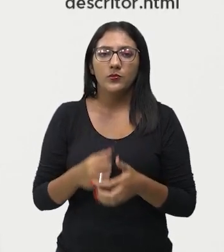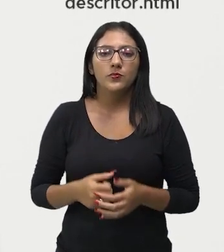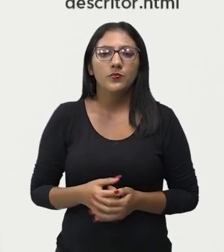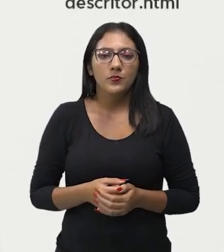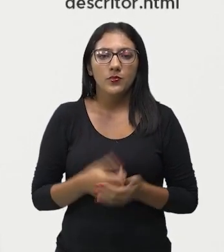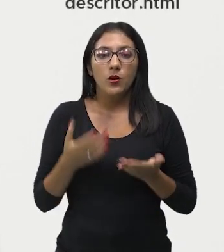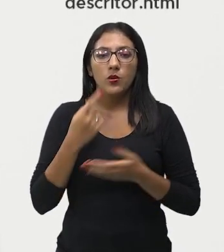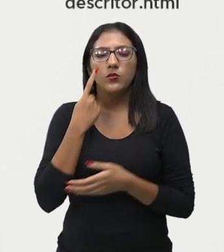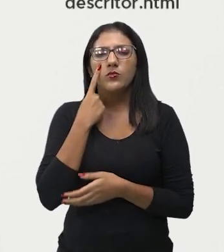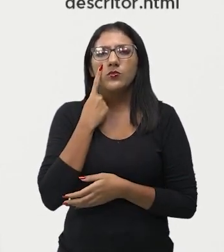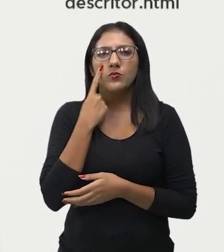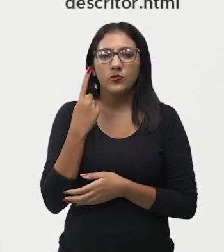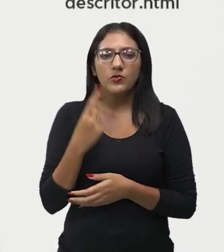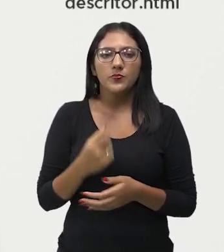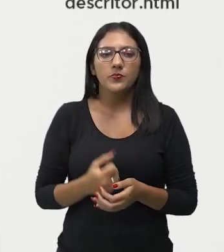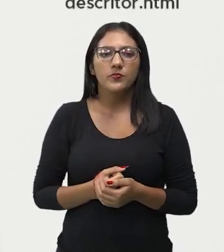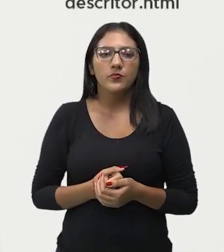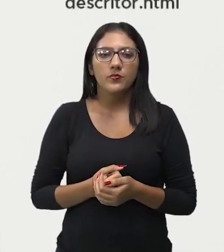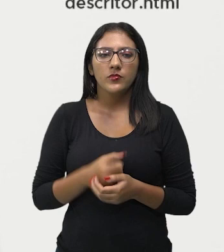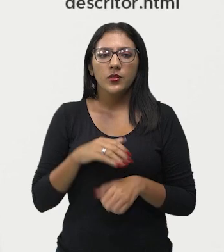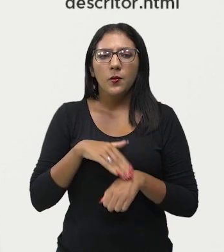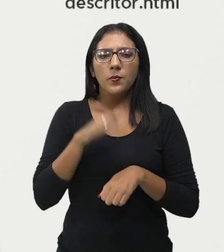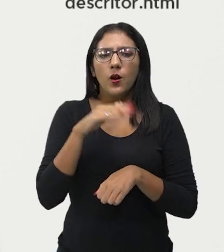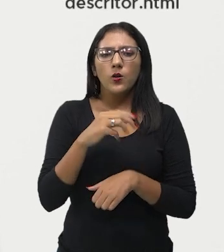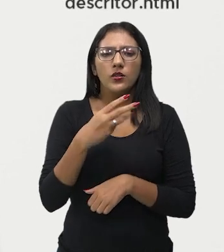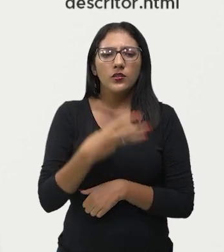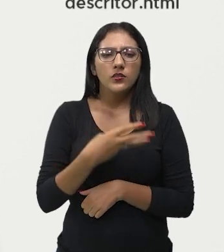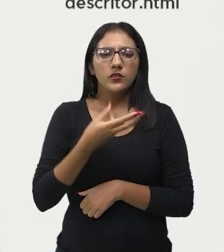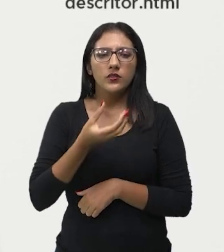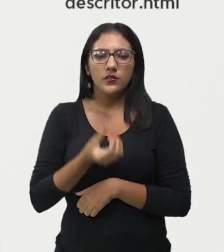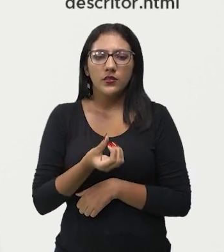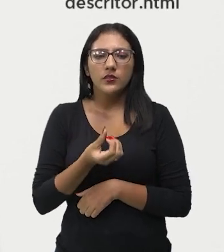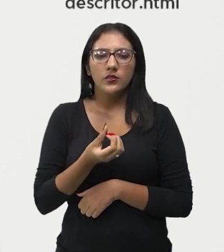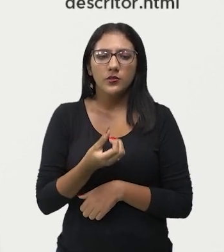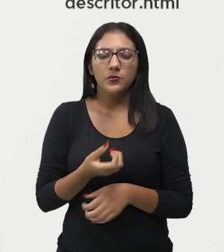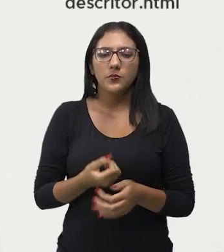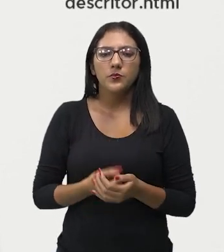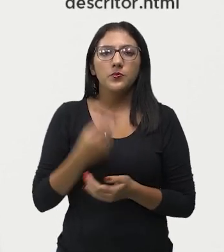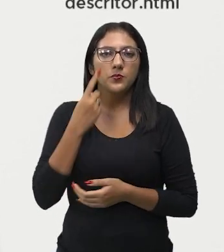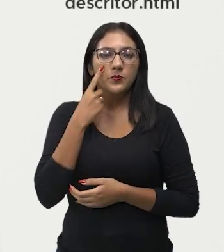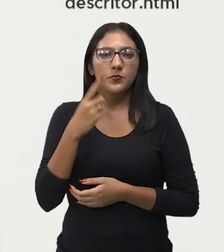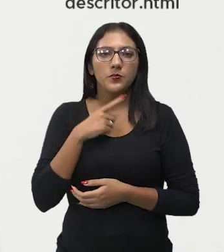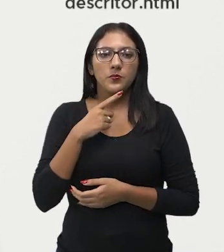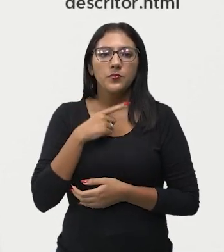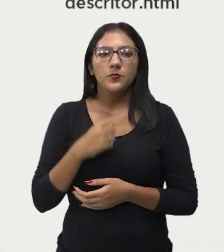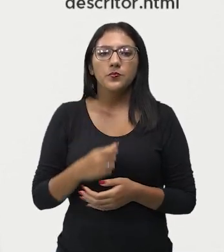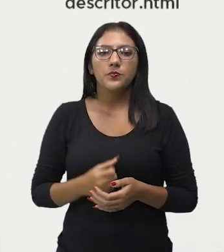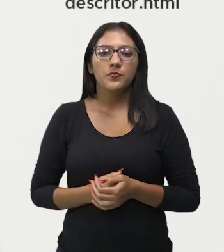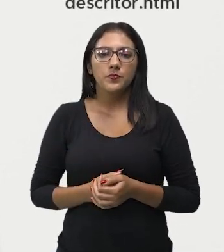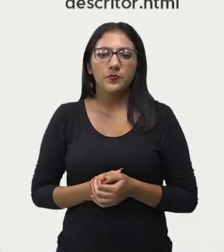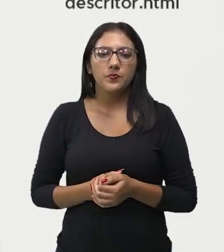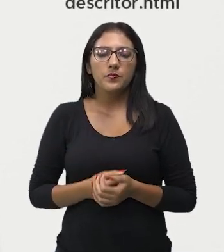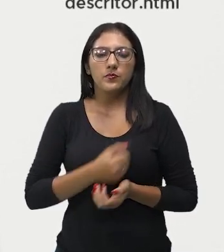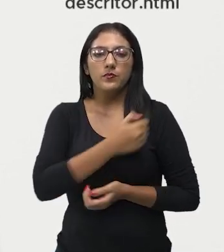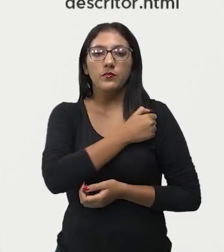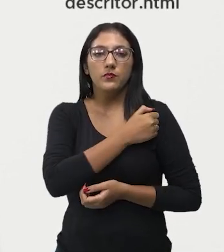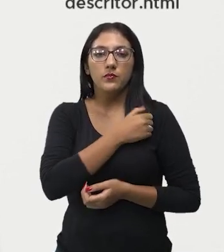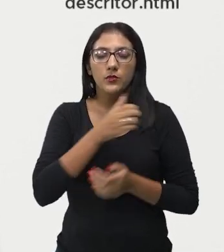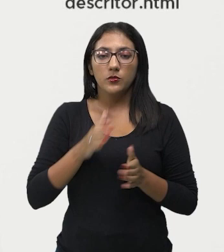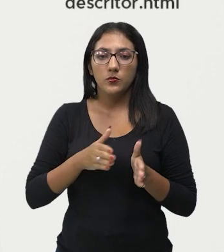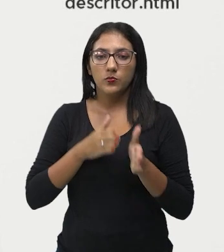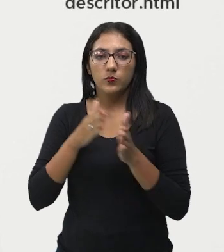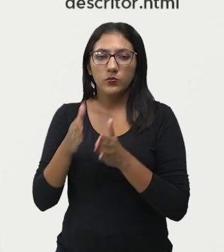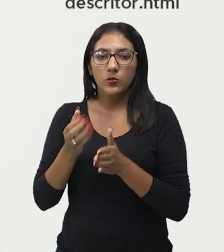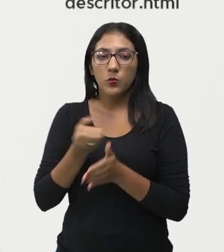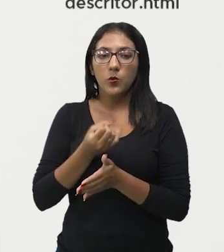tabela. Maior que 36, pessoal. Maior que 36 são os alunos que têm sapato